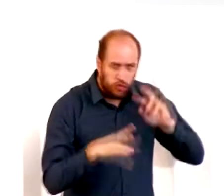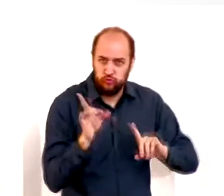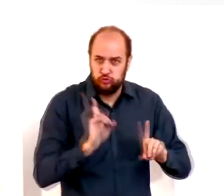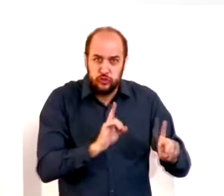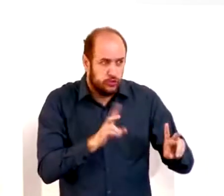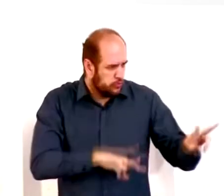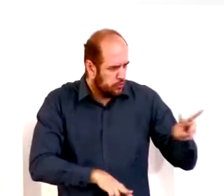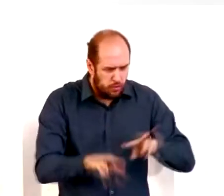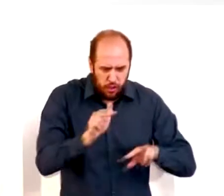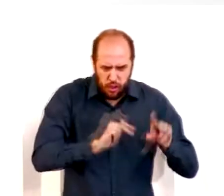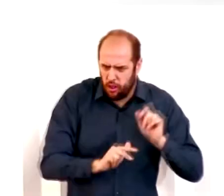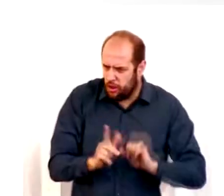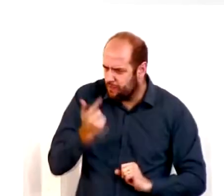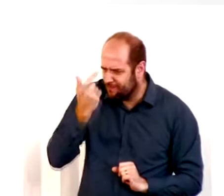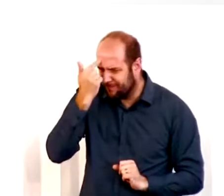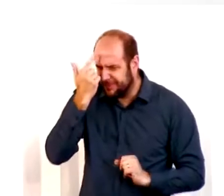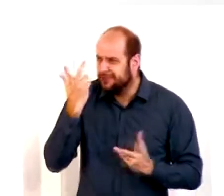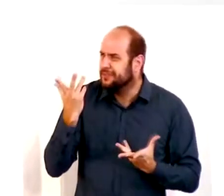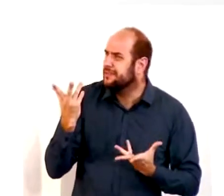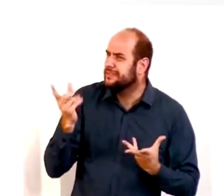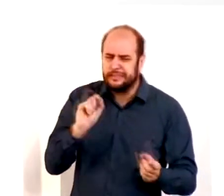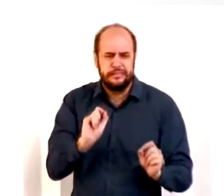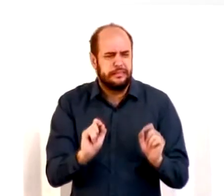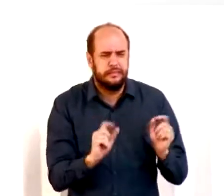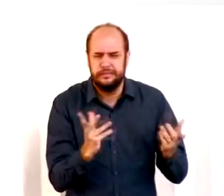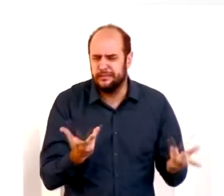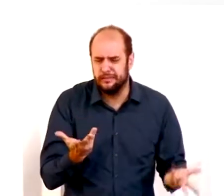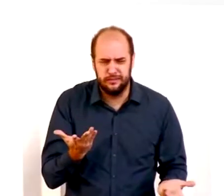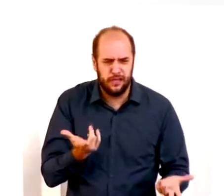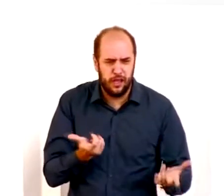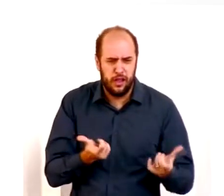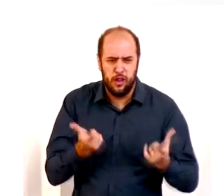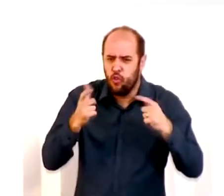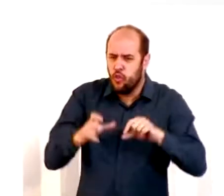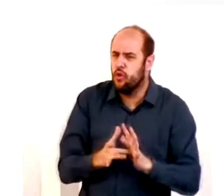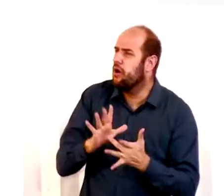e eles ficam pensando, meu Deus, o que é isso? Onde